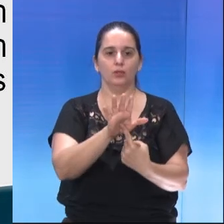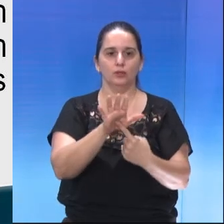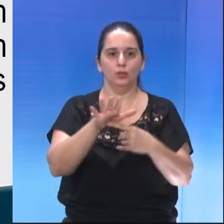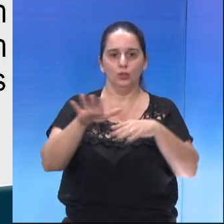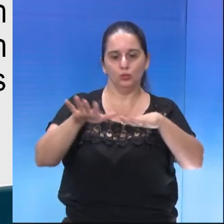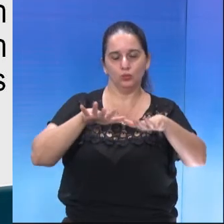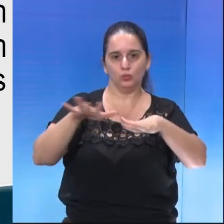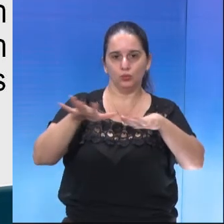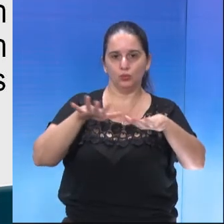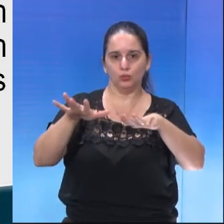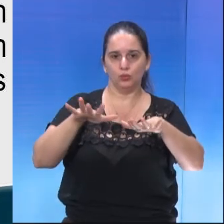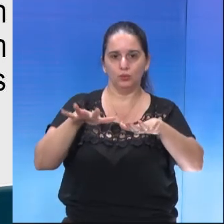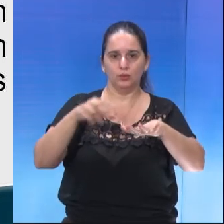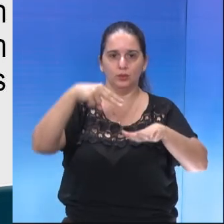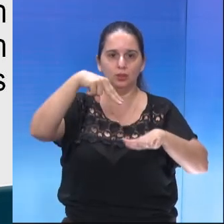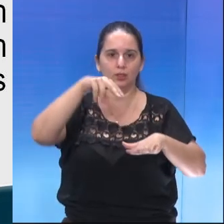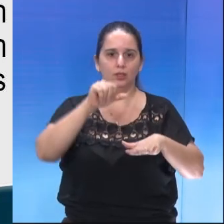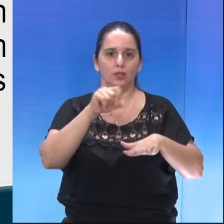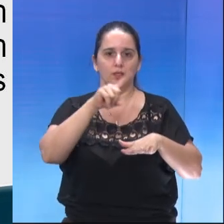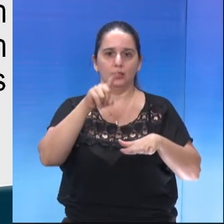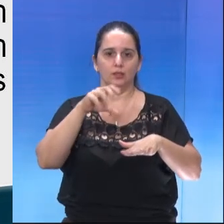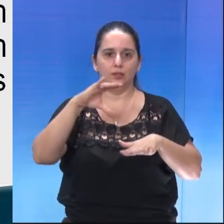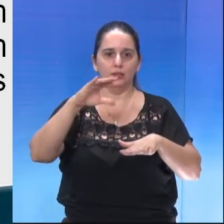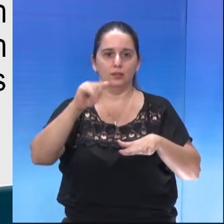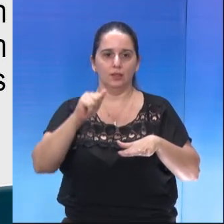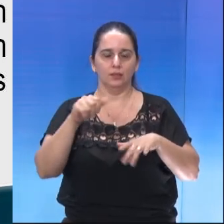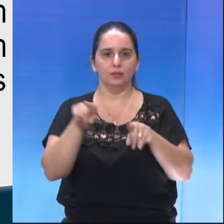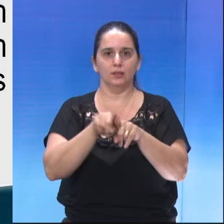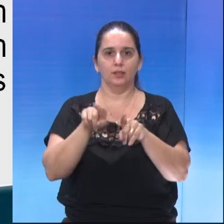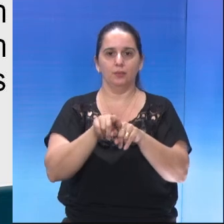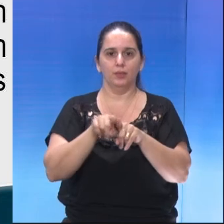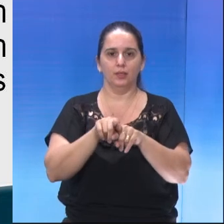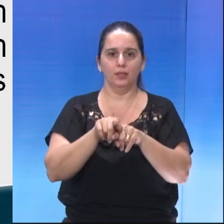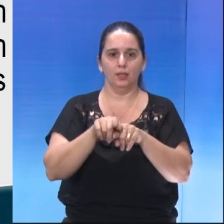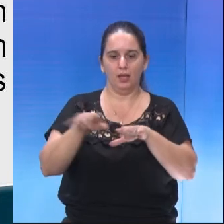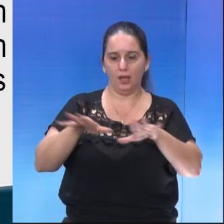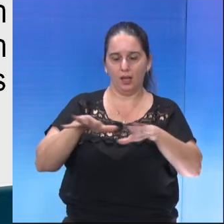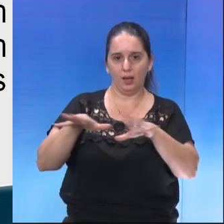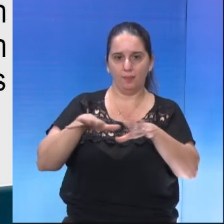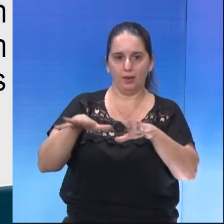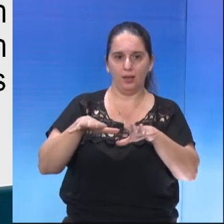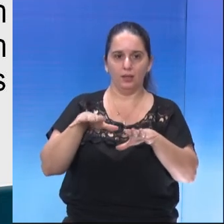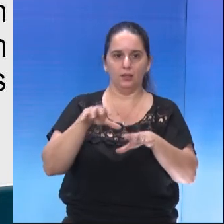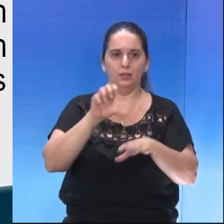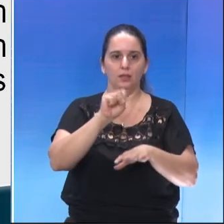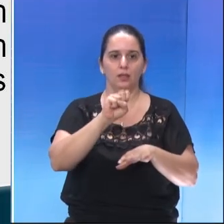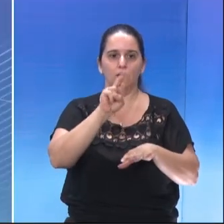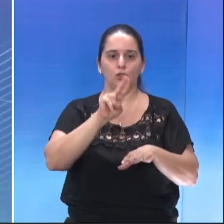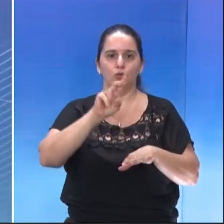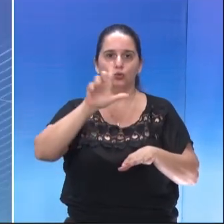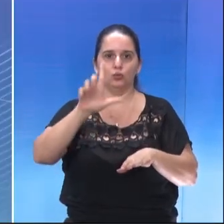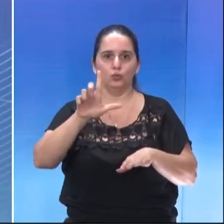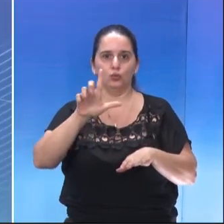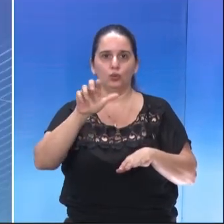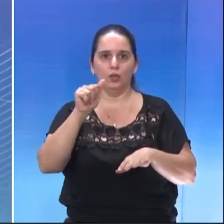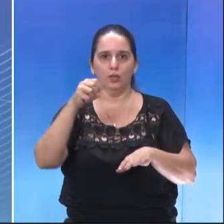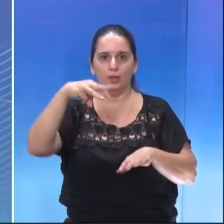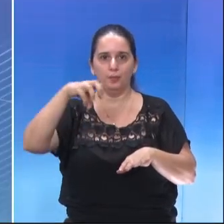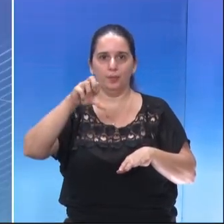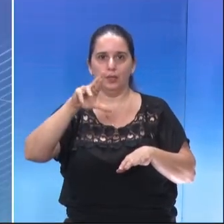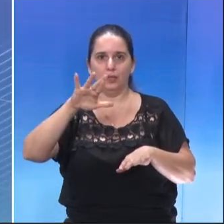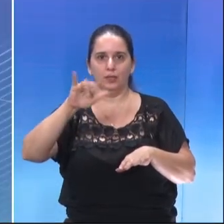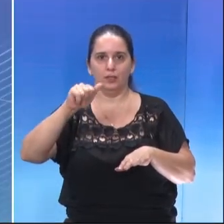placas tectônicas de Nazca e a Sul-Americana. A gente tem dois blocos, né, do encontro das placas aqui na